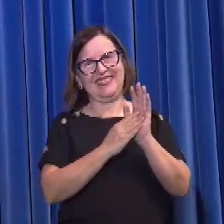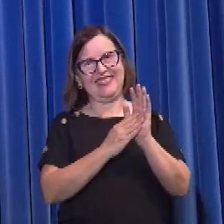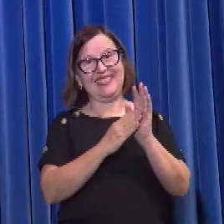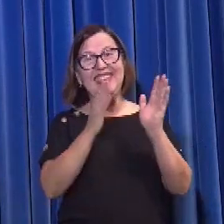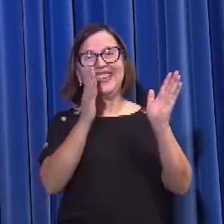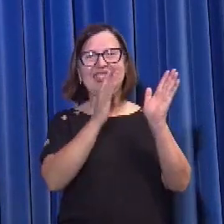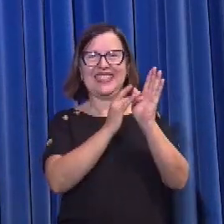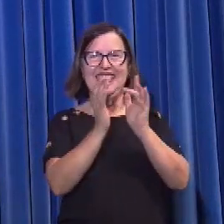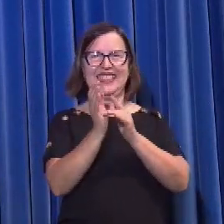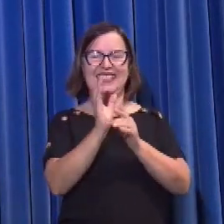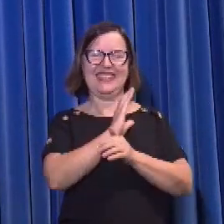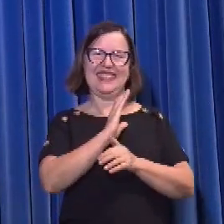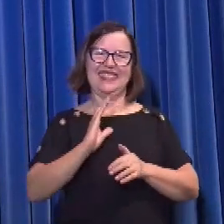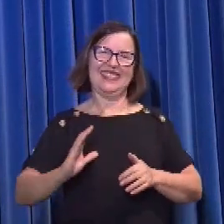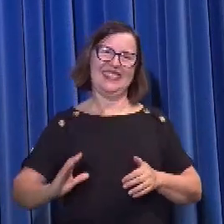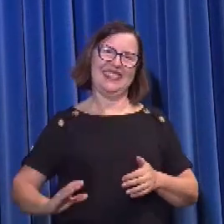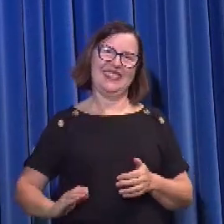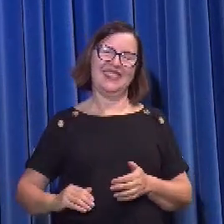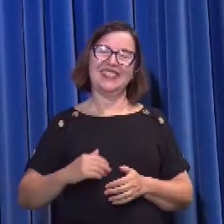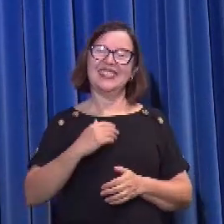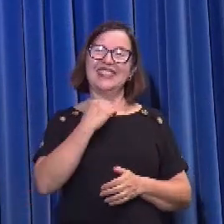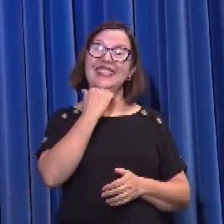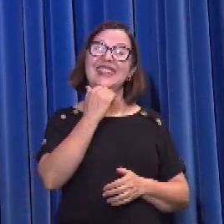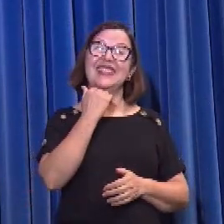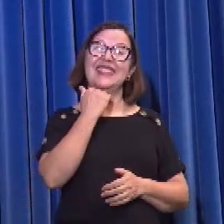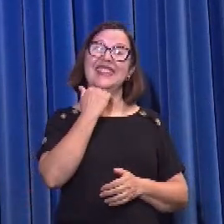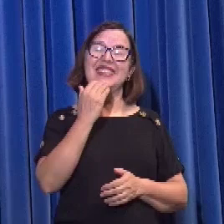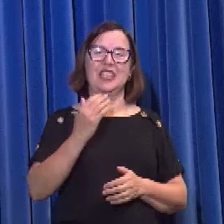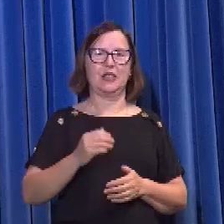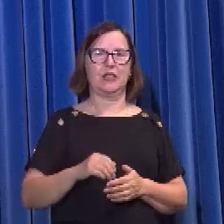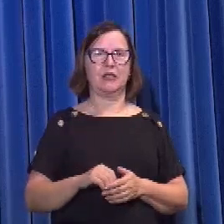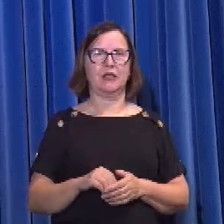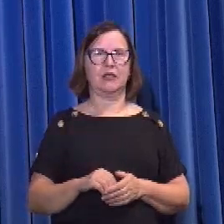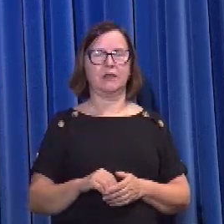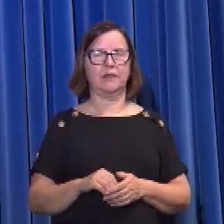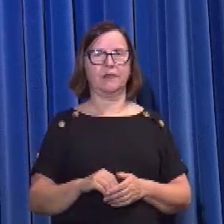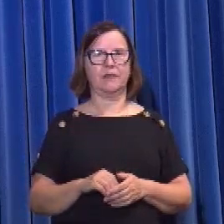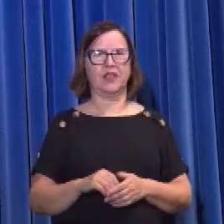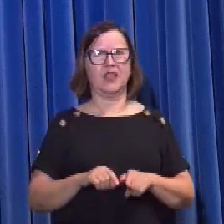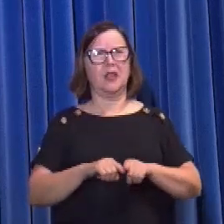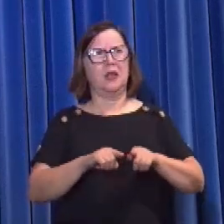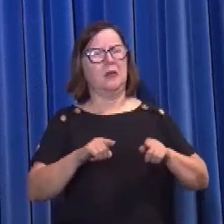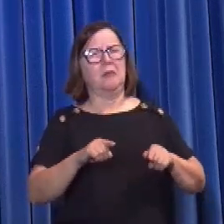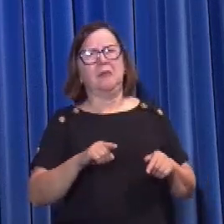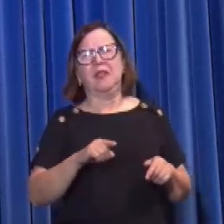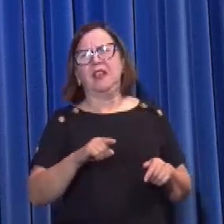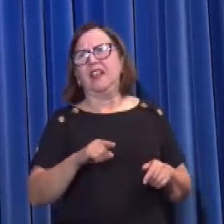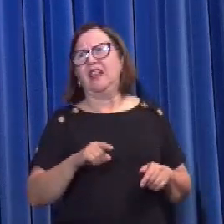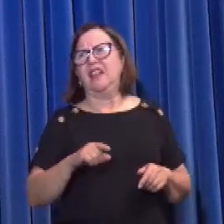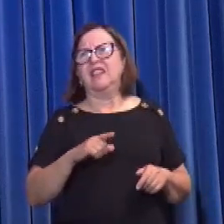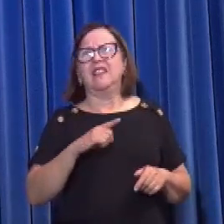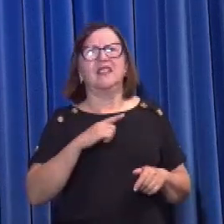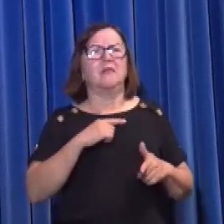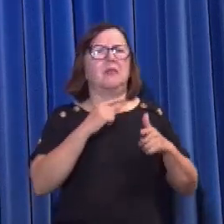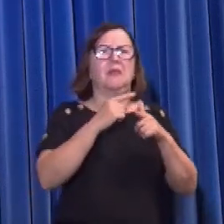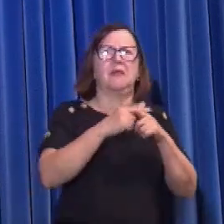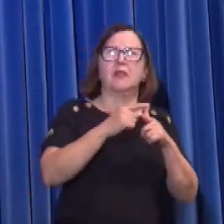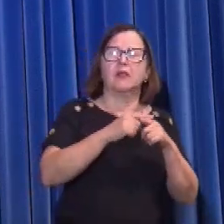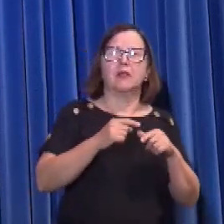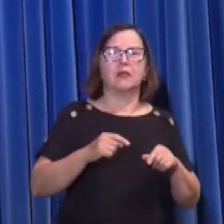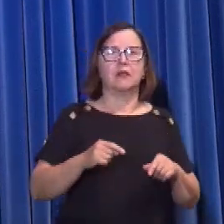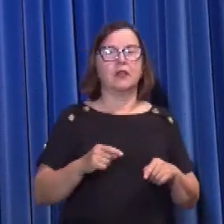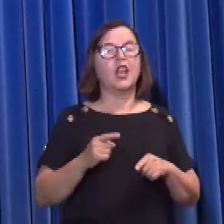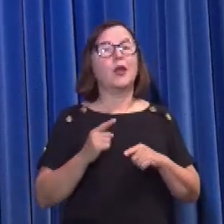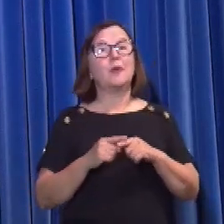Jesus Cristo. Ninguém. Mas então por que eu estou enfrentando tal coisa? Porque existe um propósito.